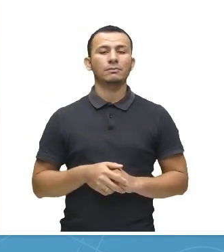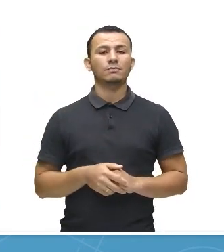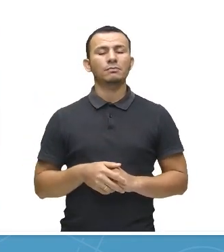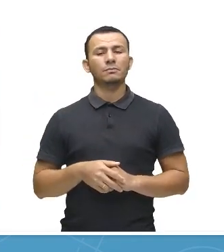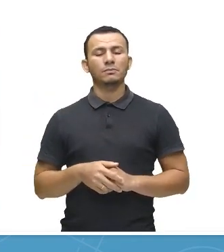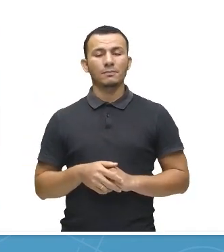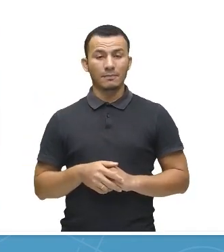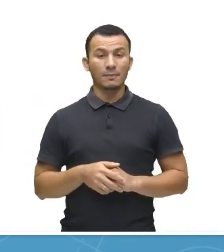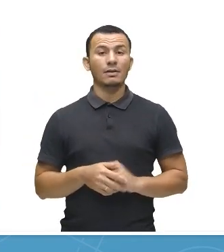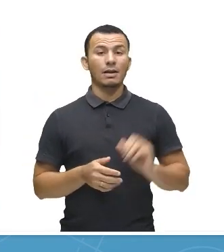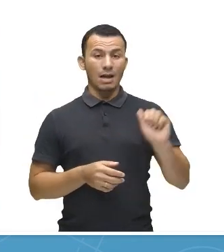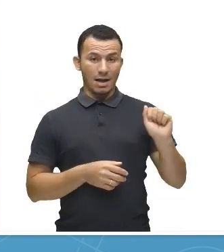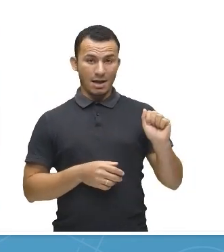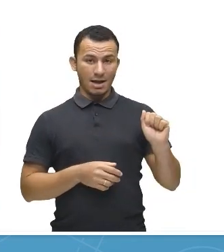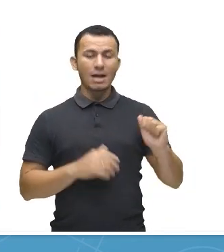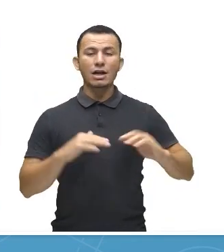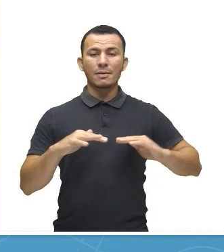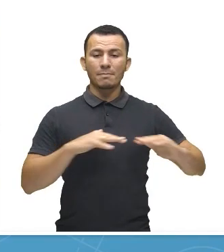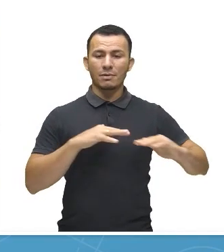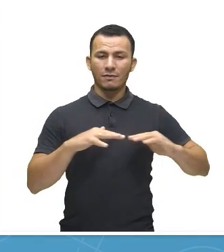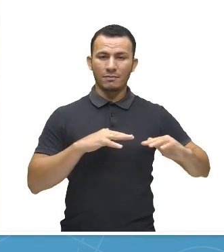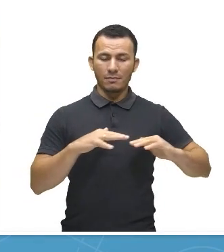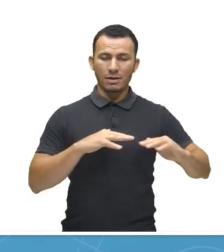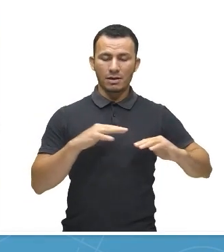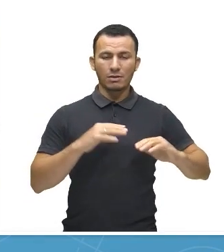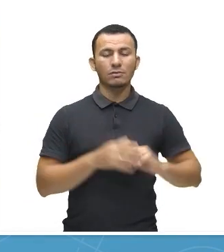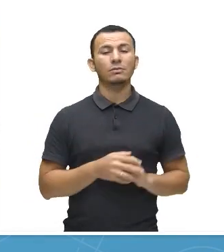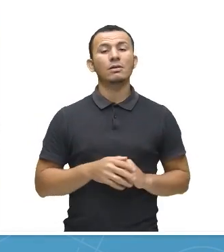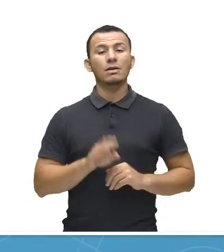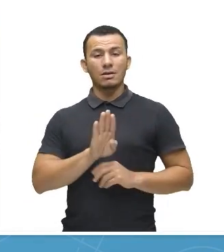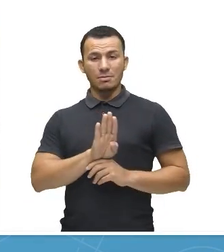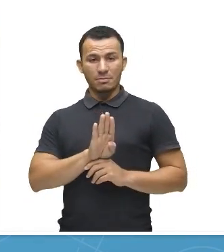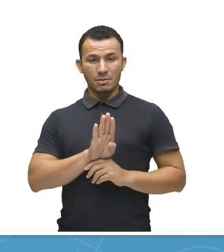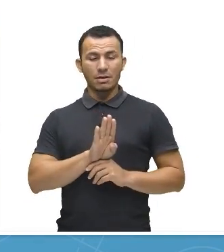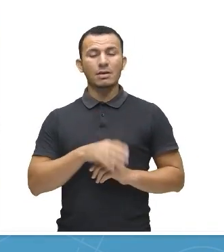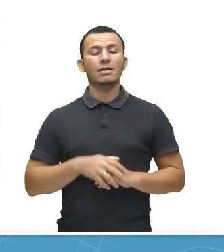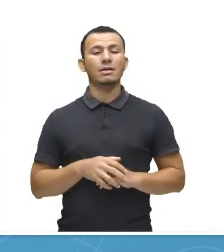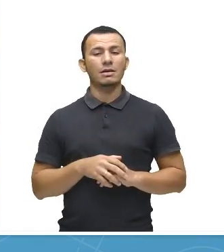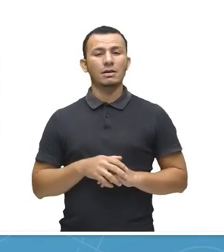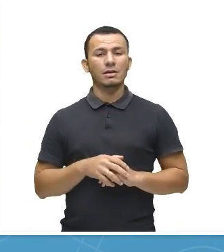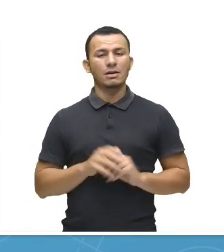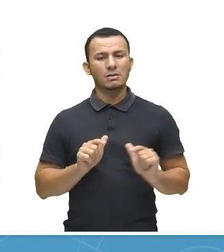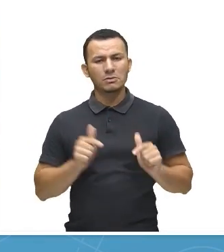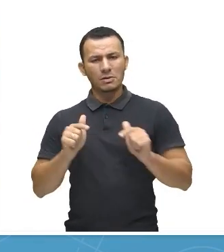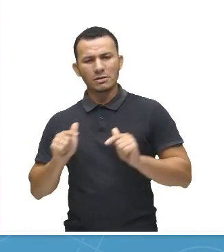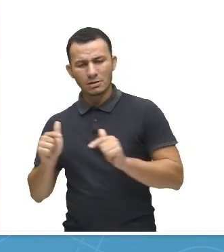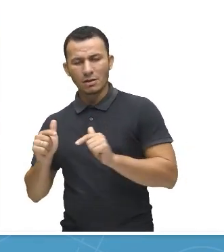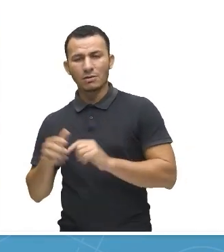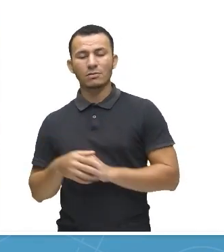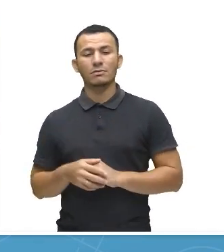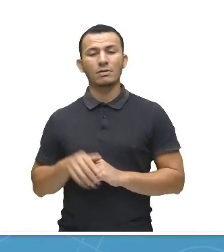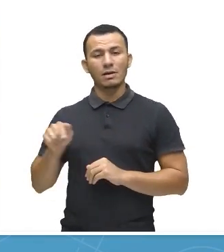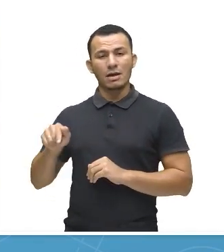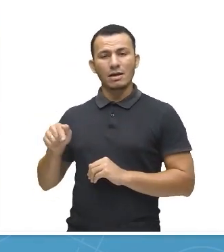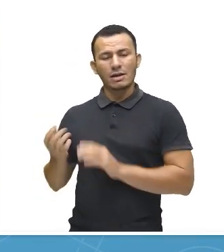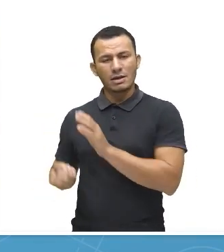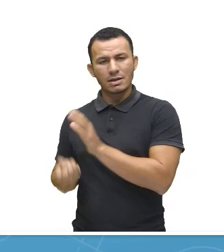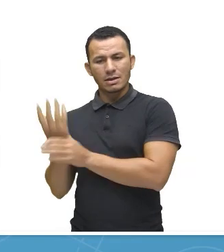aí letra A, movimento, letra B, direção, letra C,